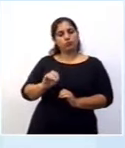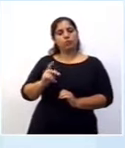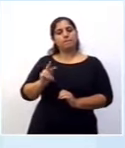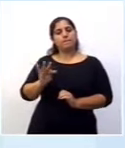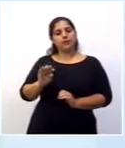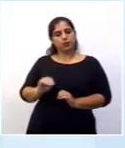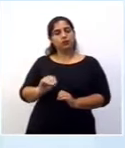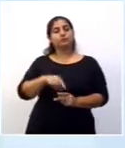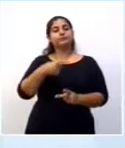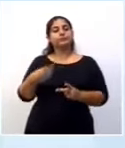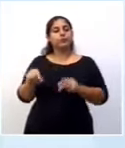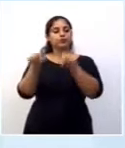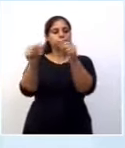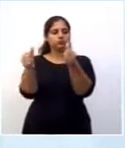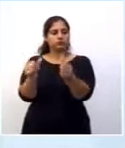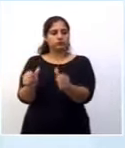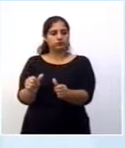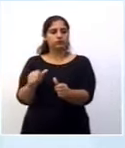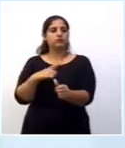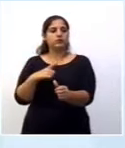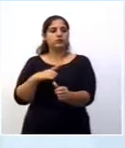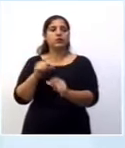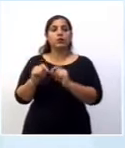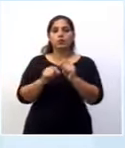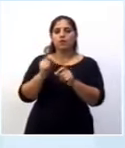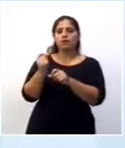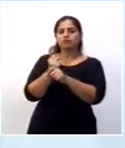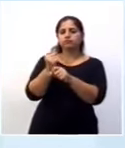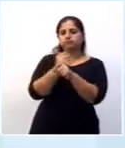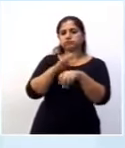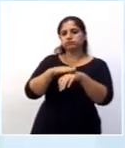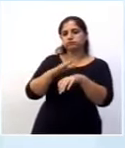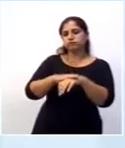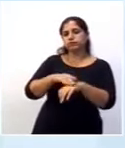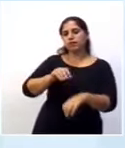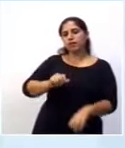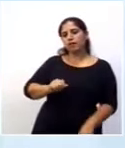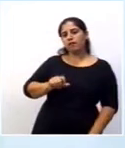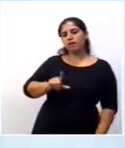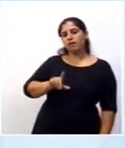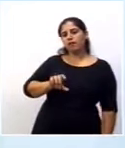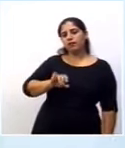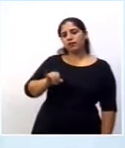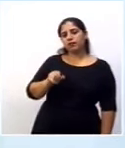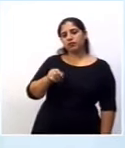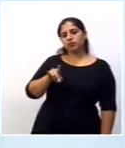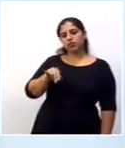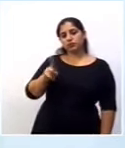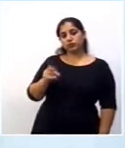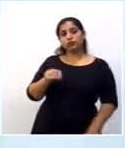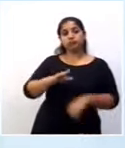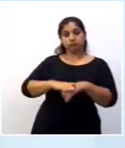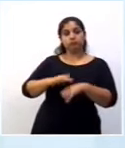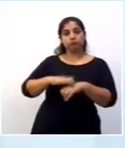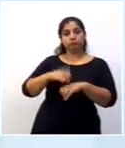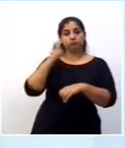das estátuas do mestre artesão Aleijadinho, que é, sem dúvida, um